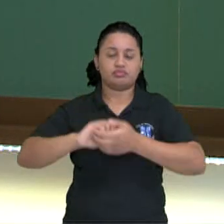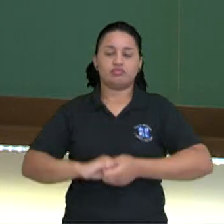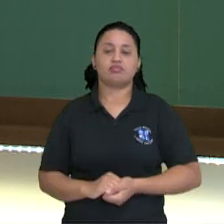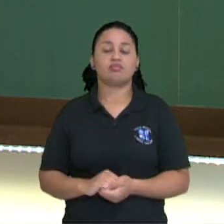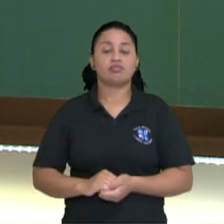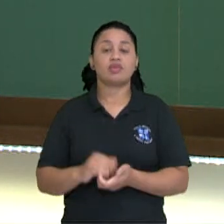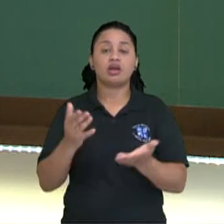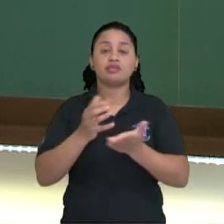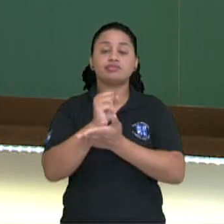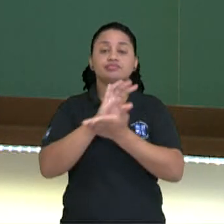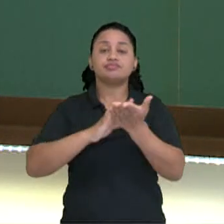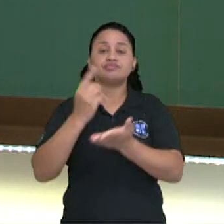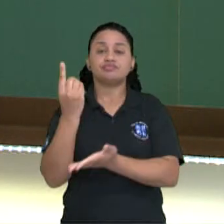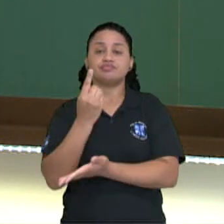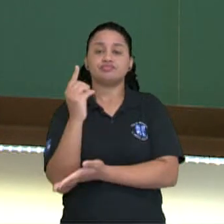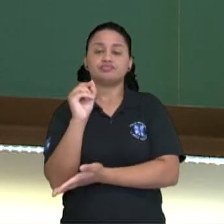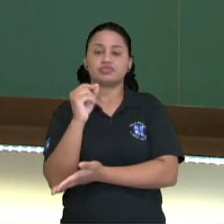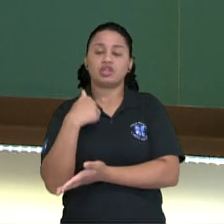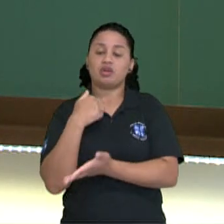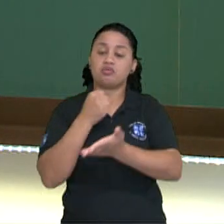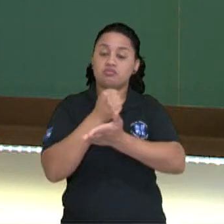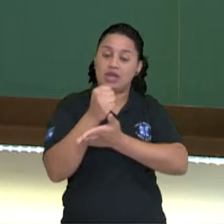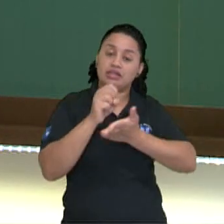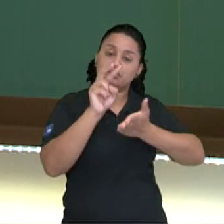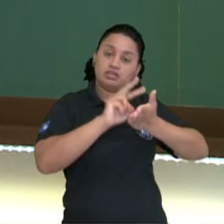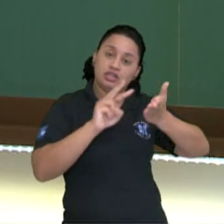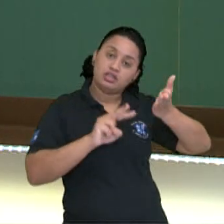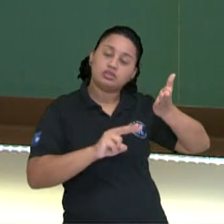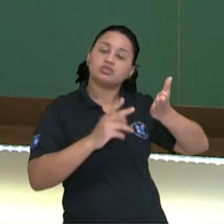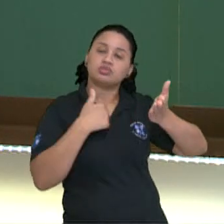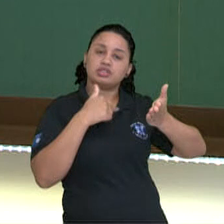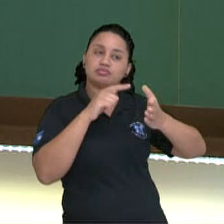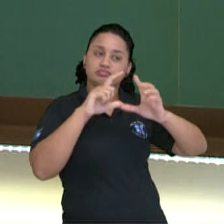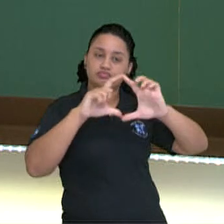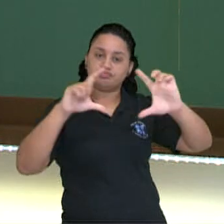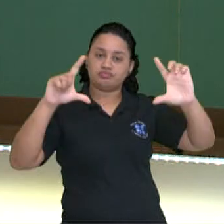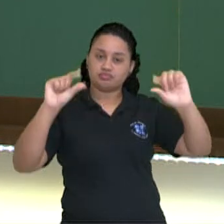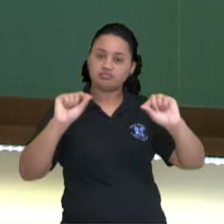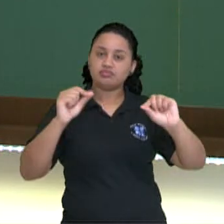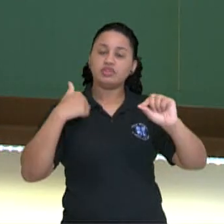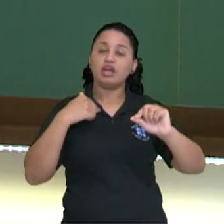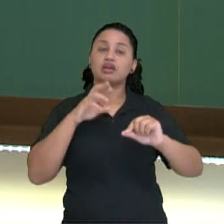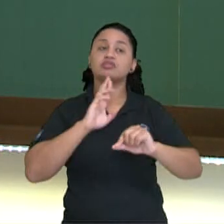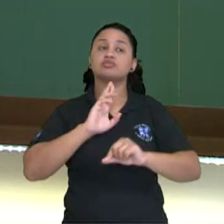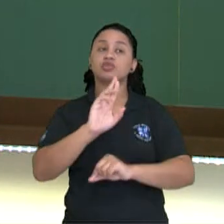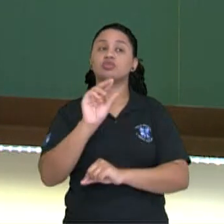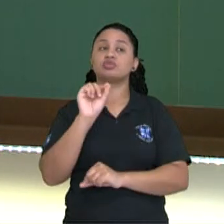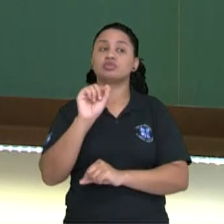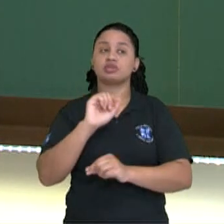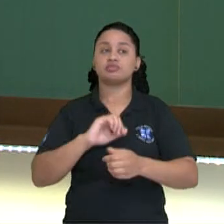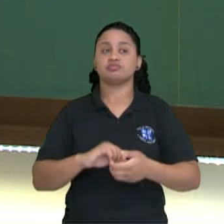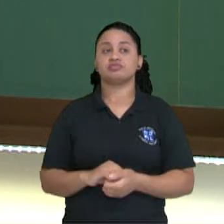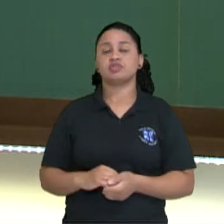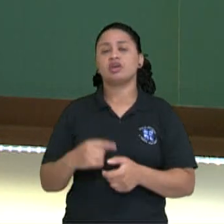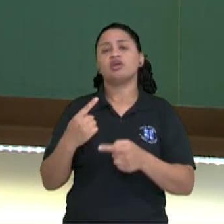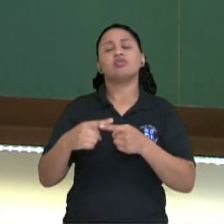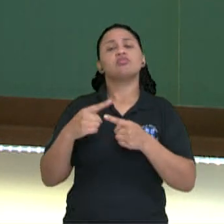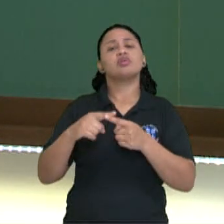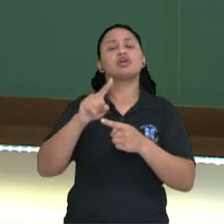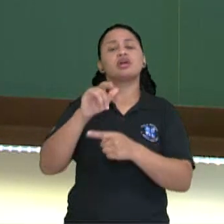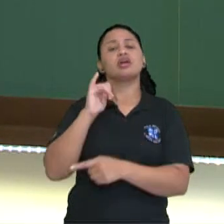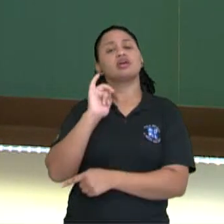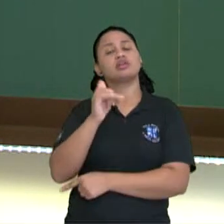Atividade 1. A partir da sua leitura do fragmento em destaque, responda. Por que esse narrador